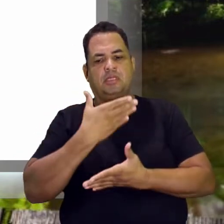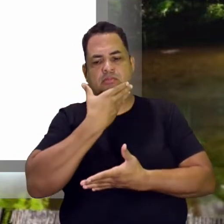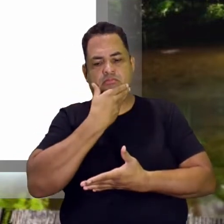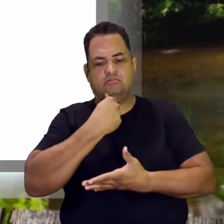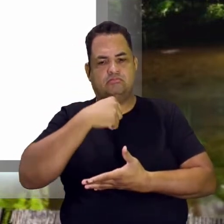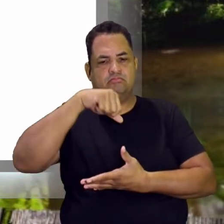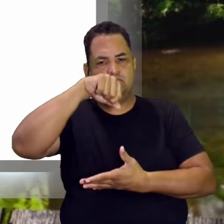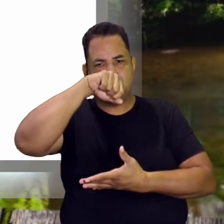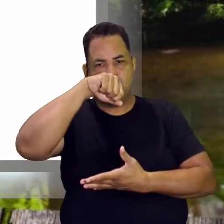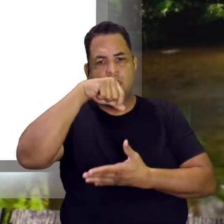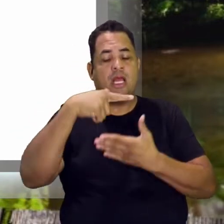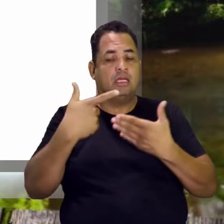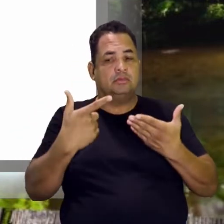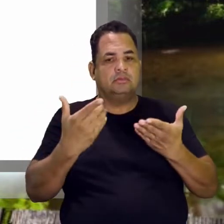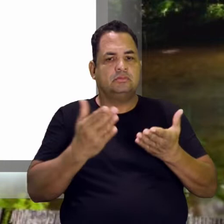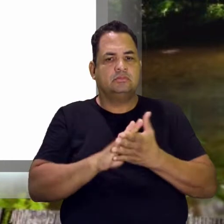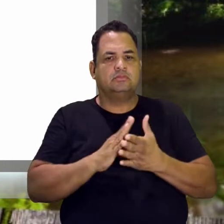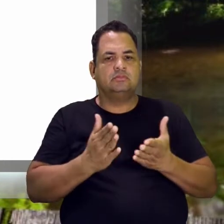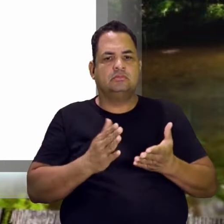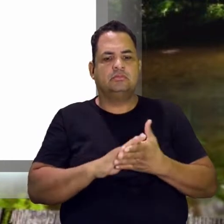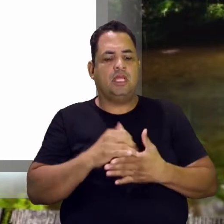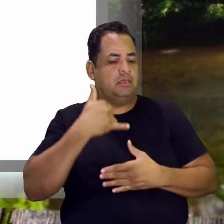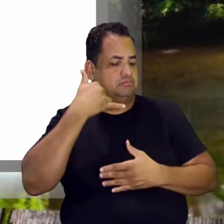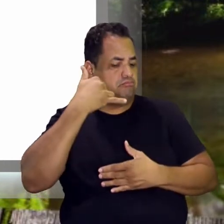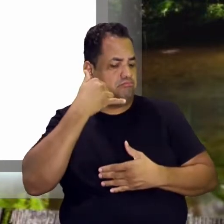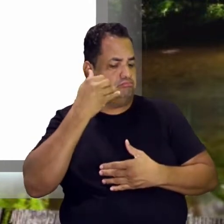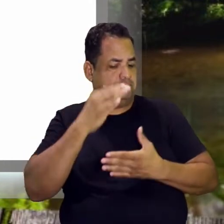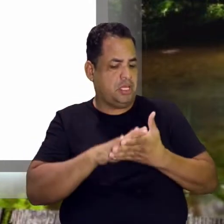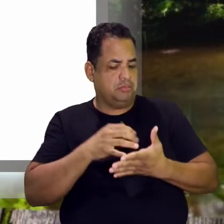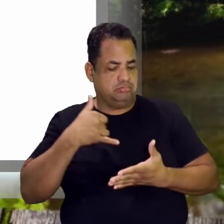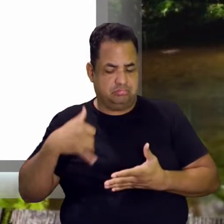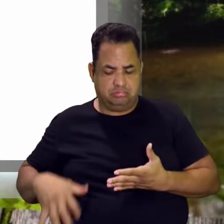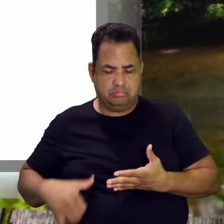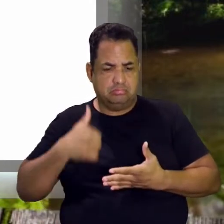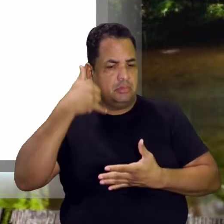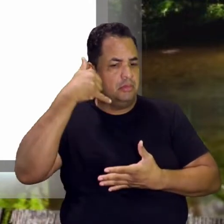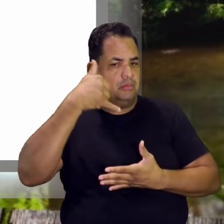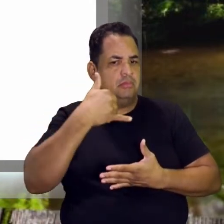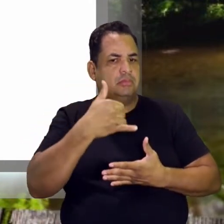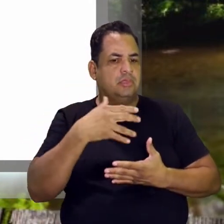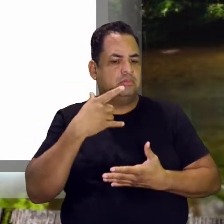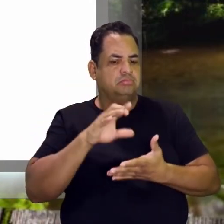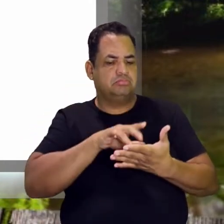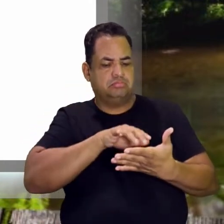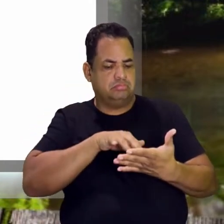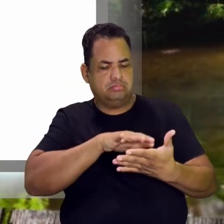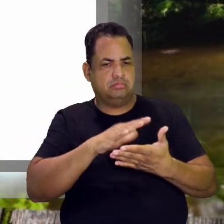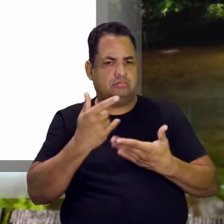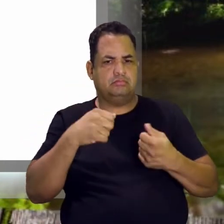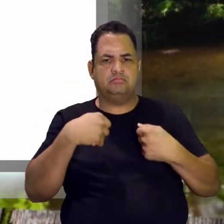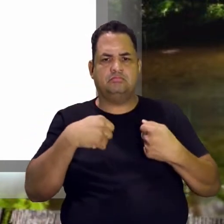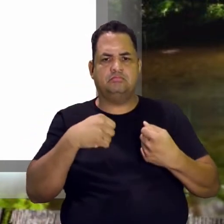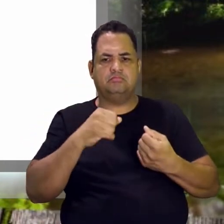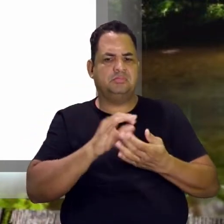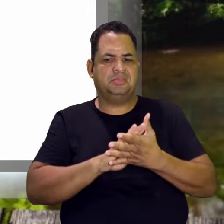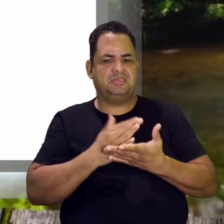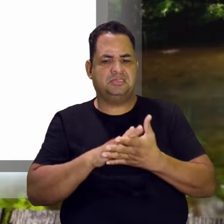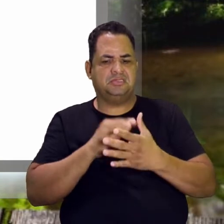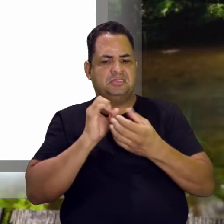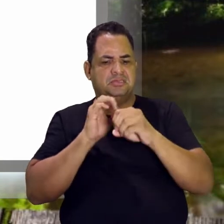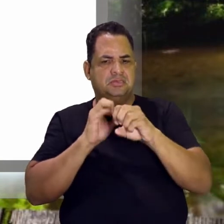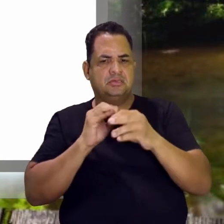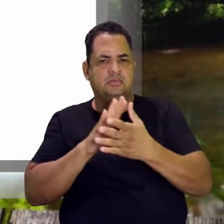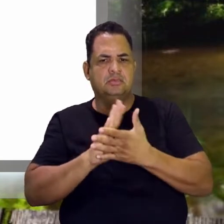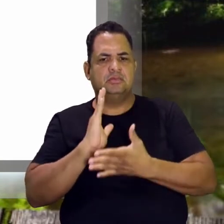tá? Porque parece, você dá um celular para uma criança, rapidinho ele já tá ali, você não precisa dar muitas instruções, parece que ele já